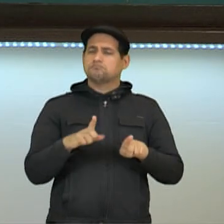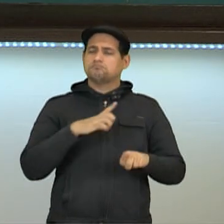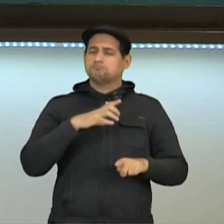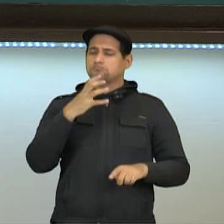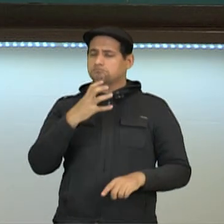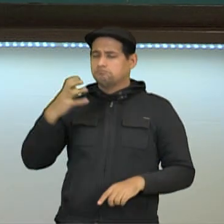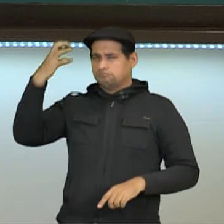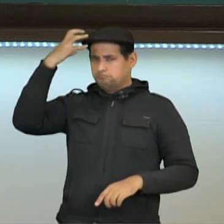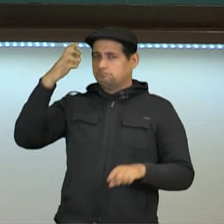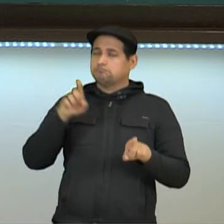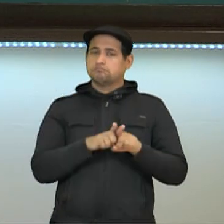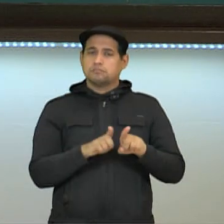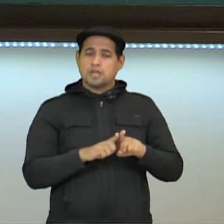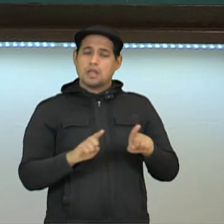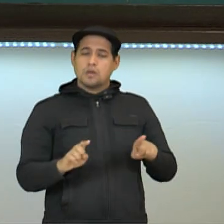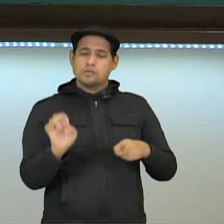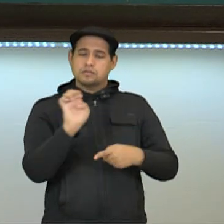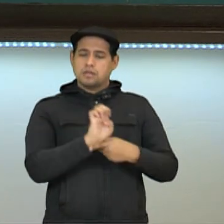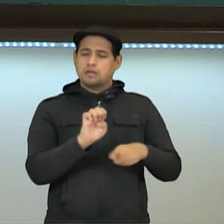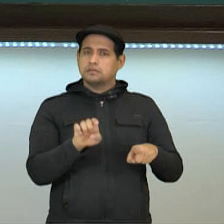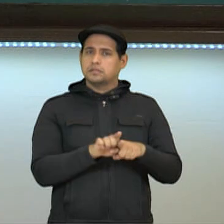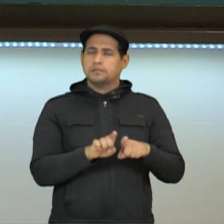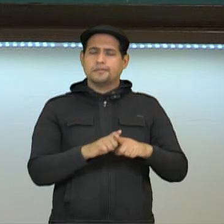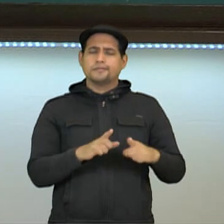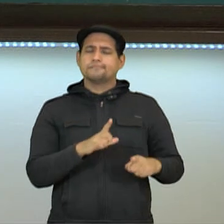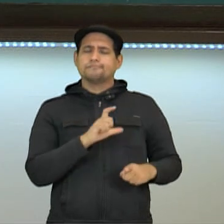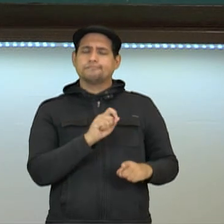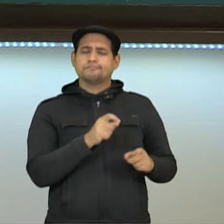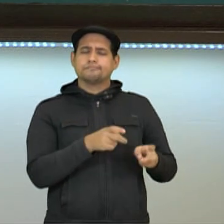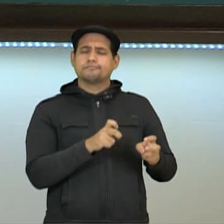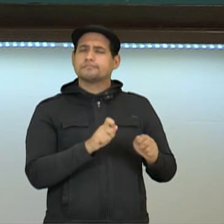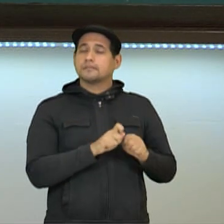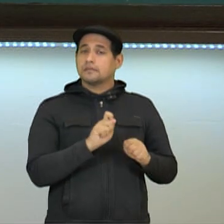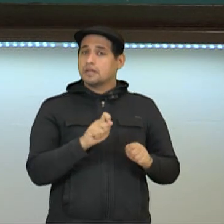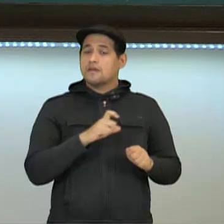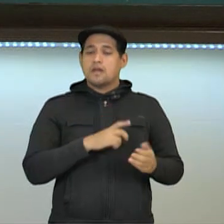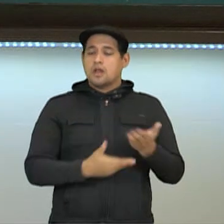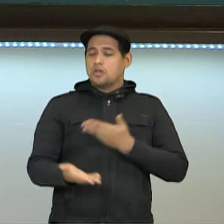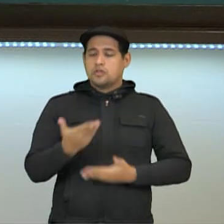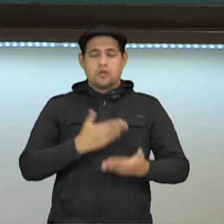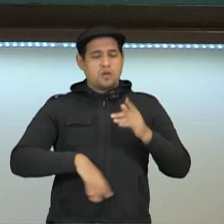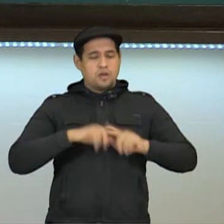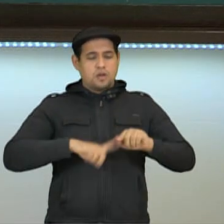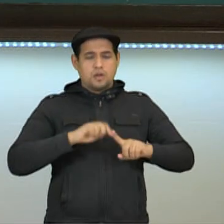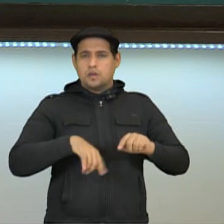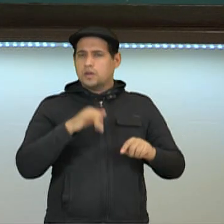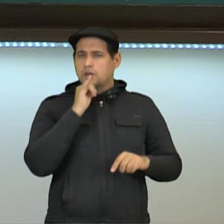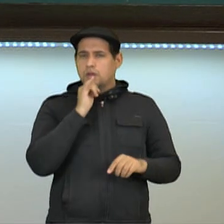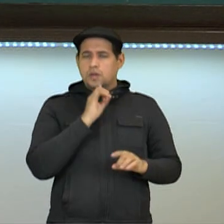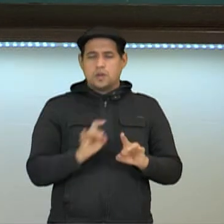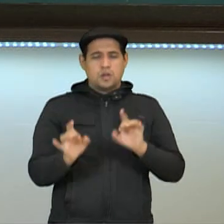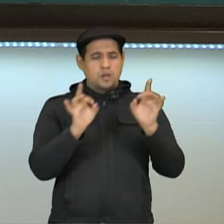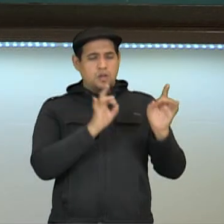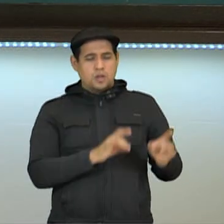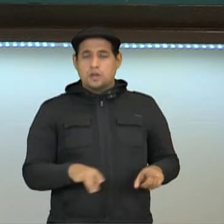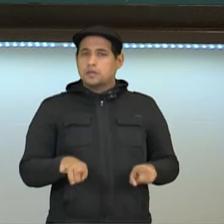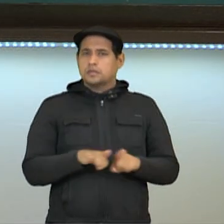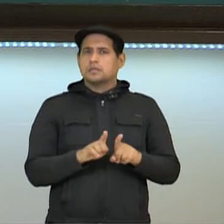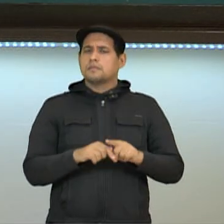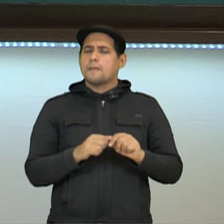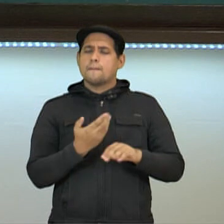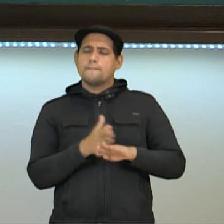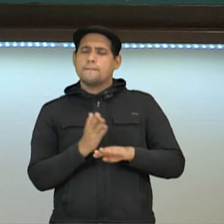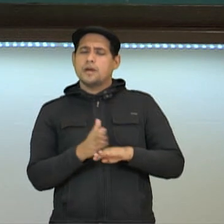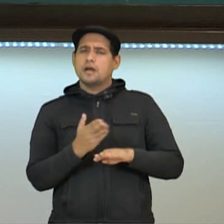monarquia, controlado pelo Estado, onde eles faziam trocas de produtos como as especiarias,